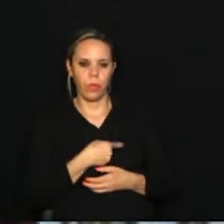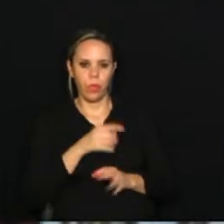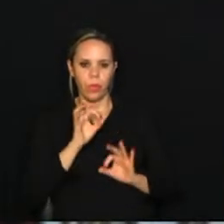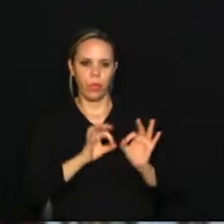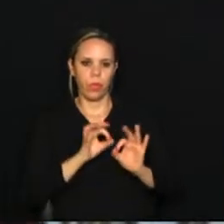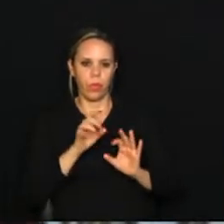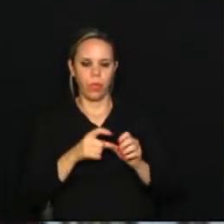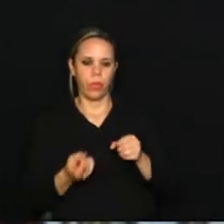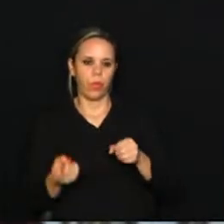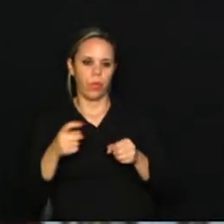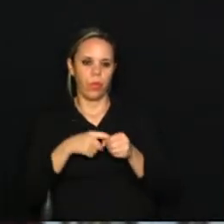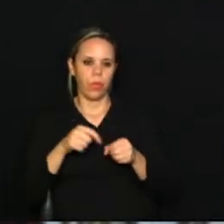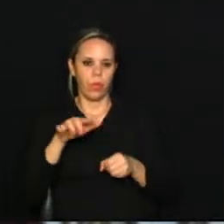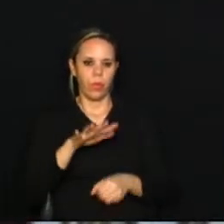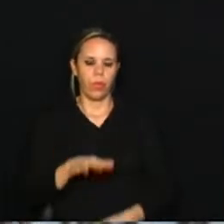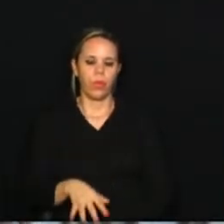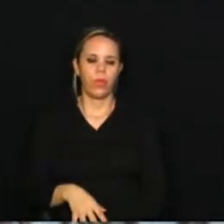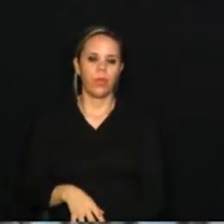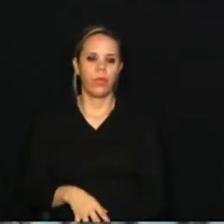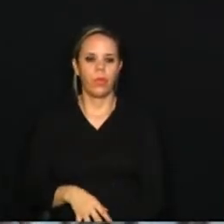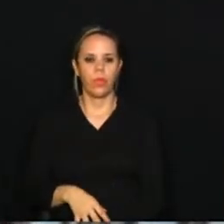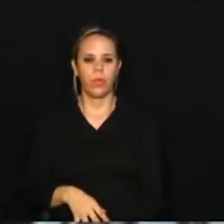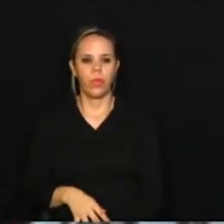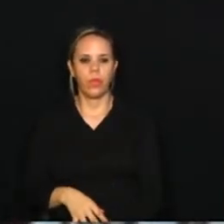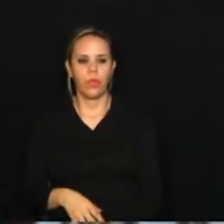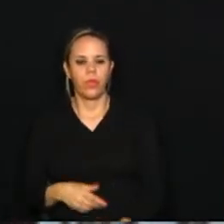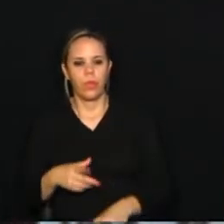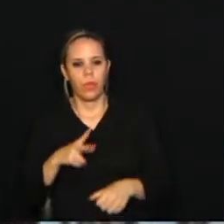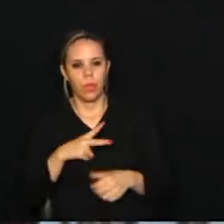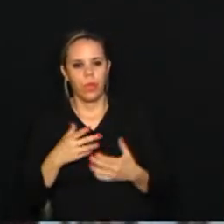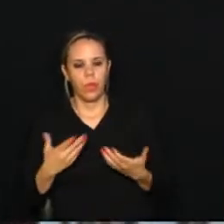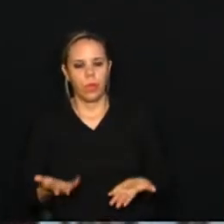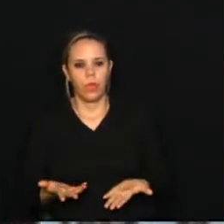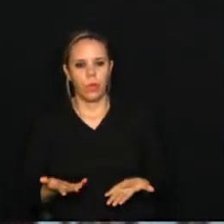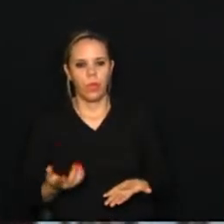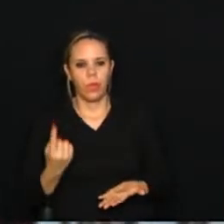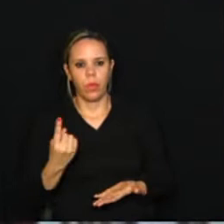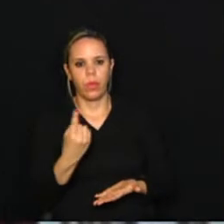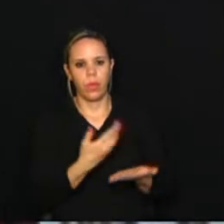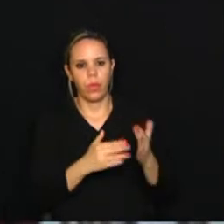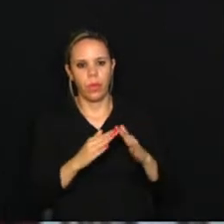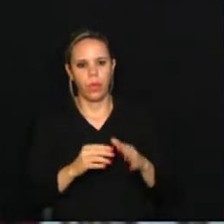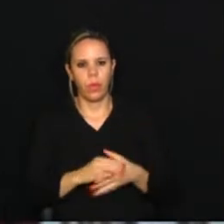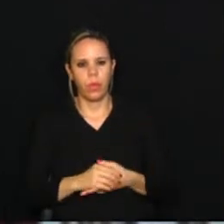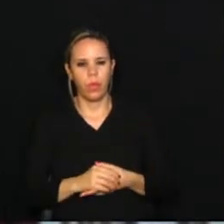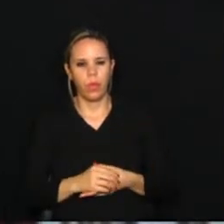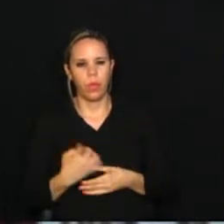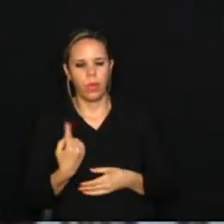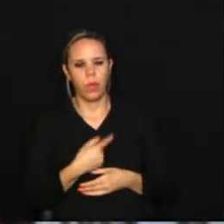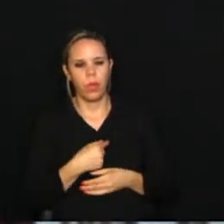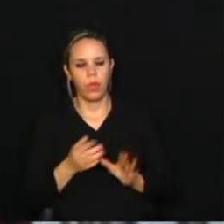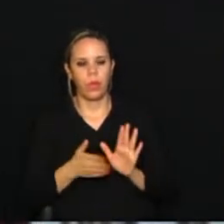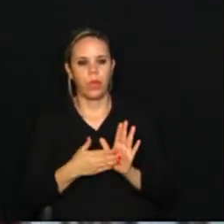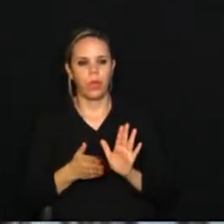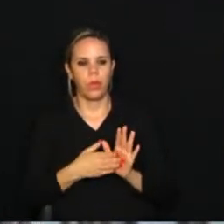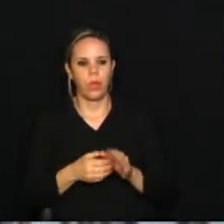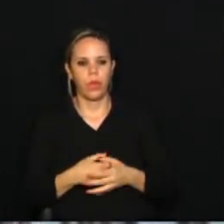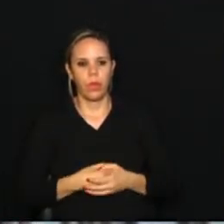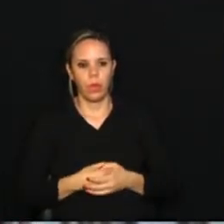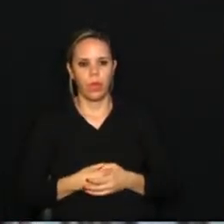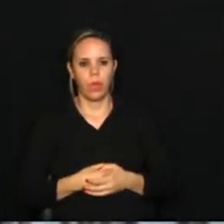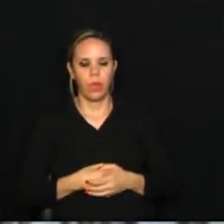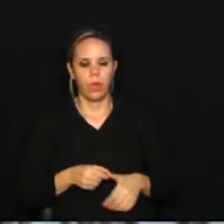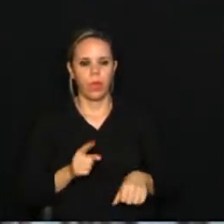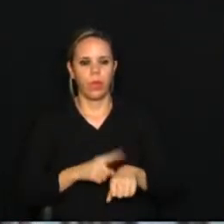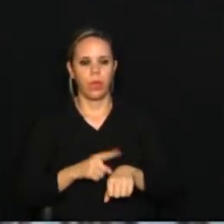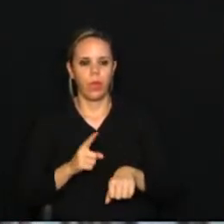de retorno geral, e isso foi particularizado em cada escola, nós propusemos, no